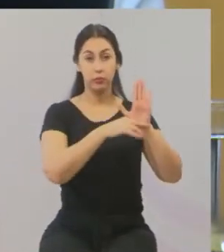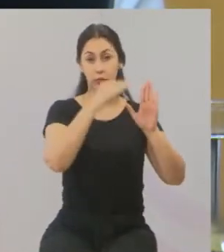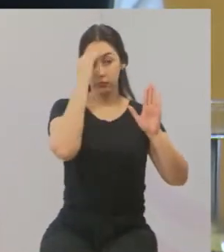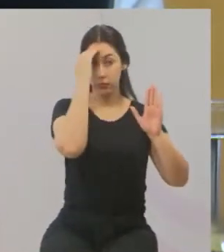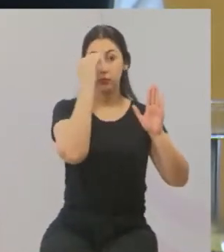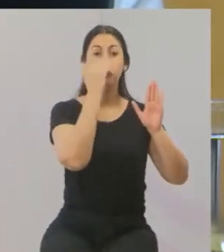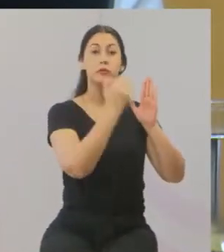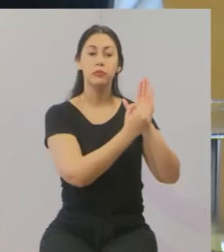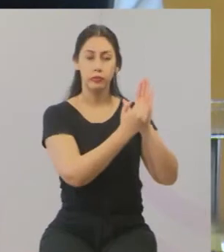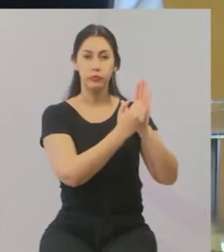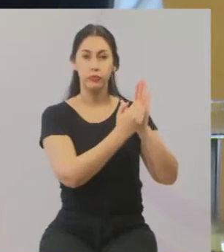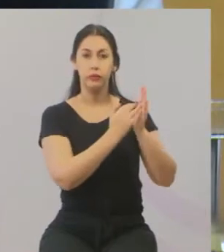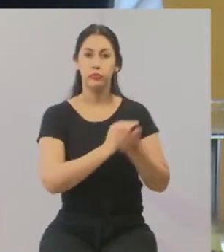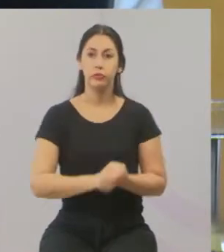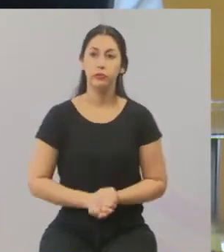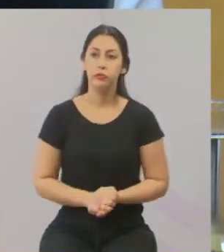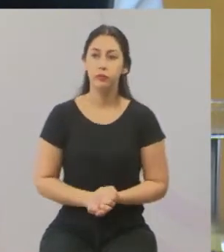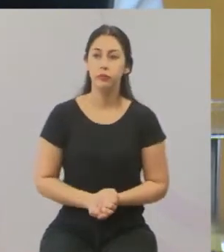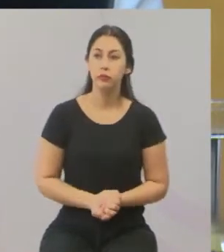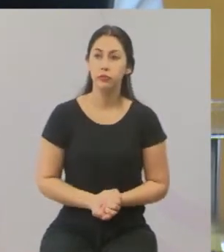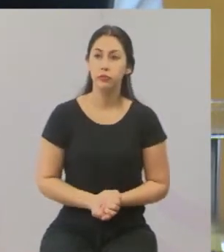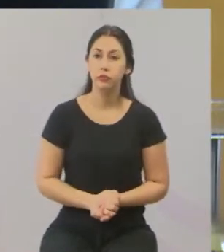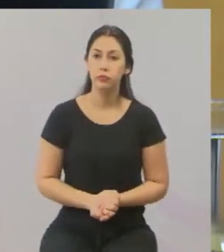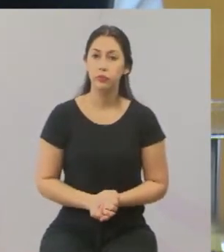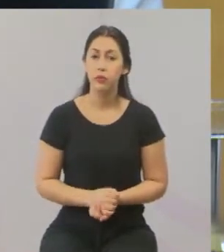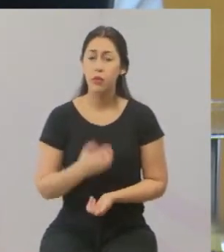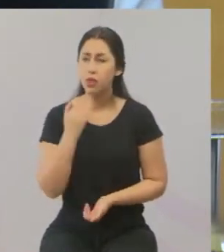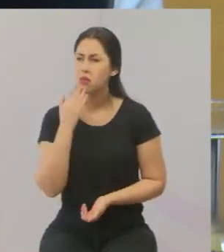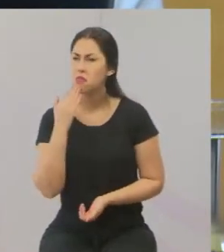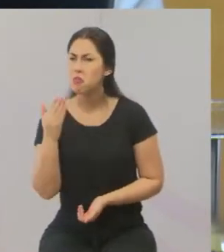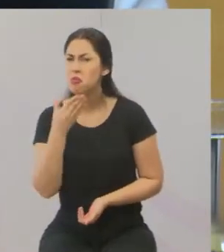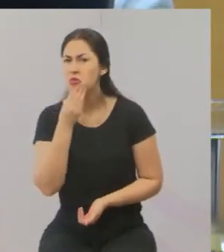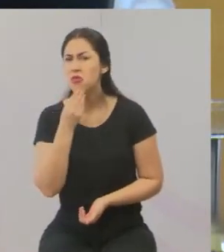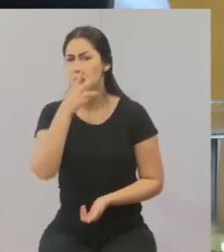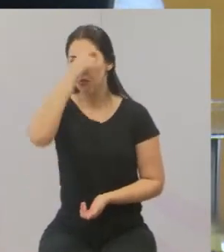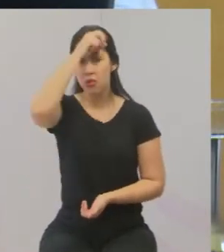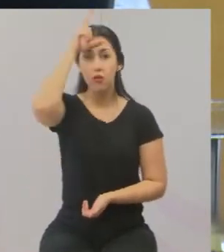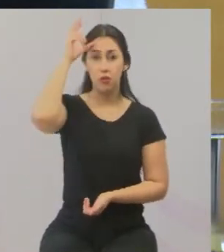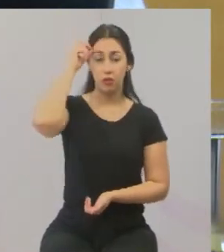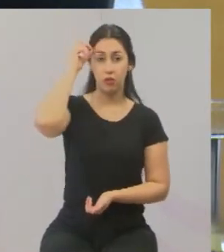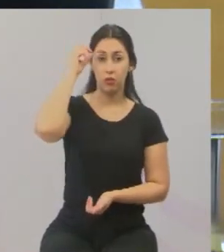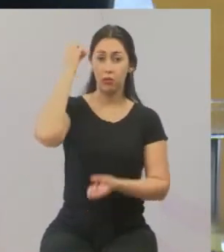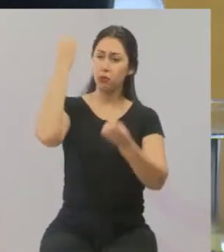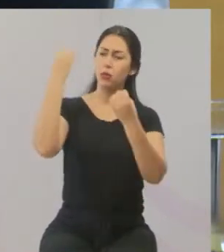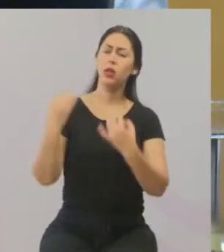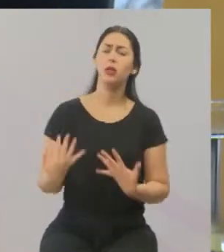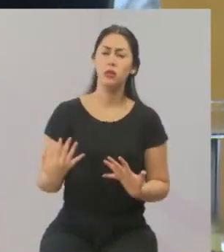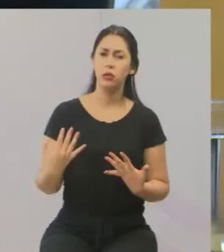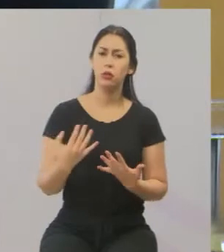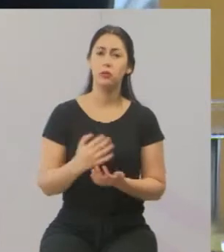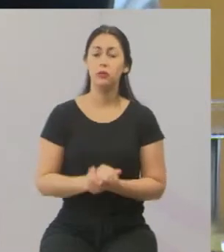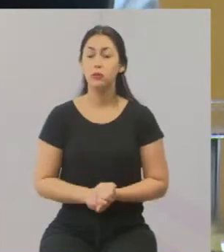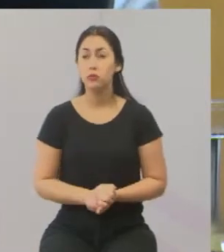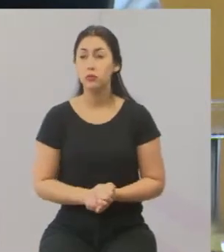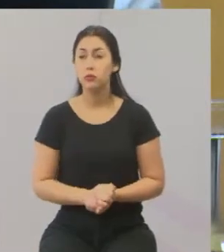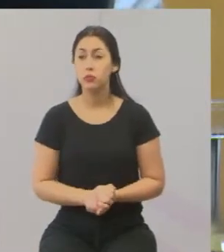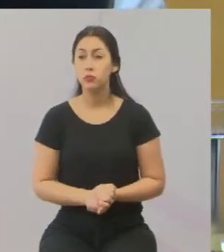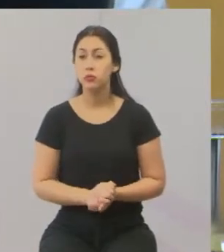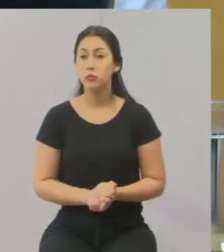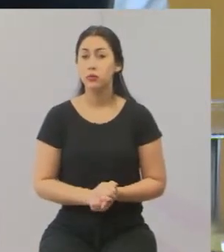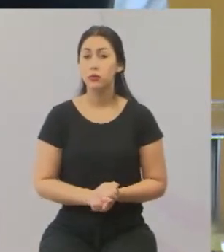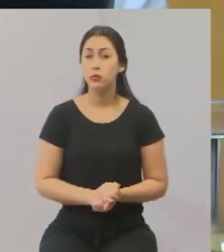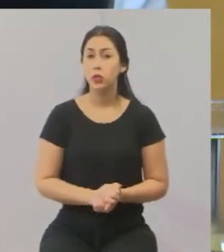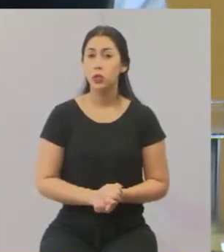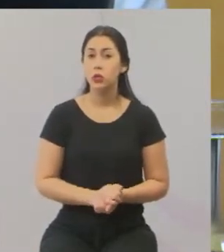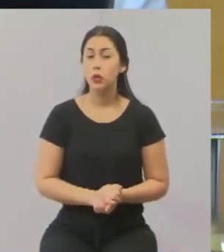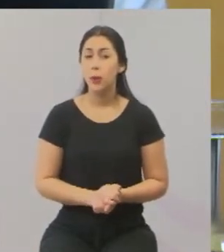Plenário, cumpridas as formalidades regimentais, seja encaminhado ao seu prefeito municipal de Jacareí o seguinte pedido de informações acerca de